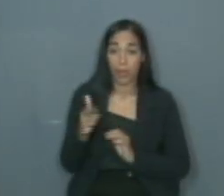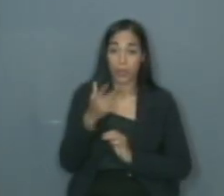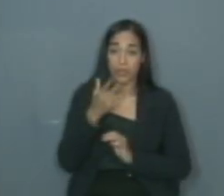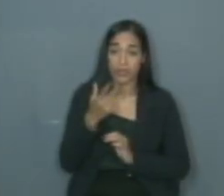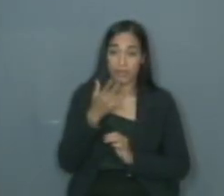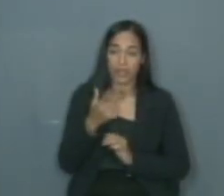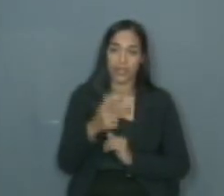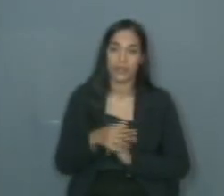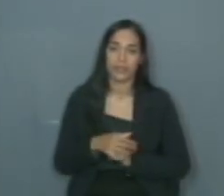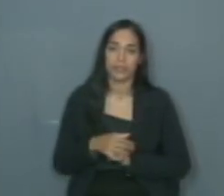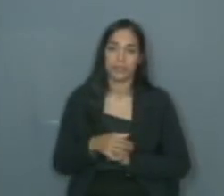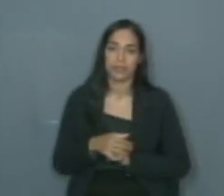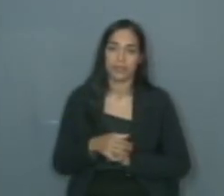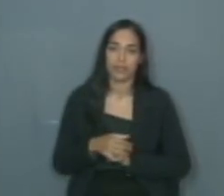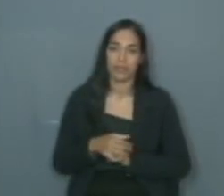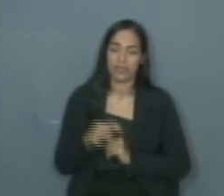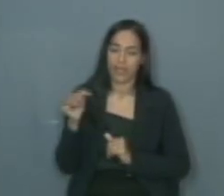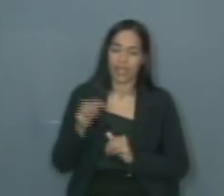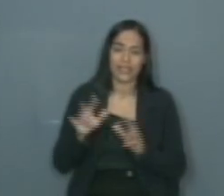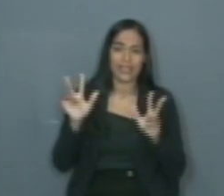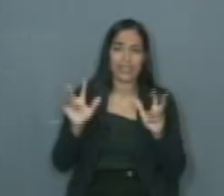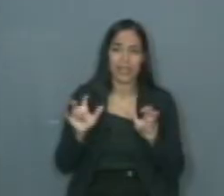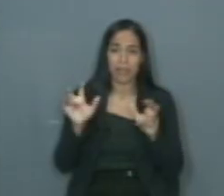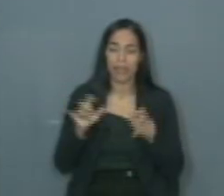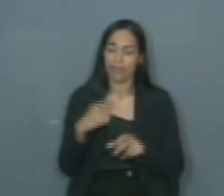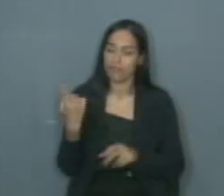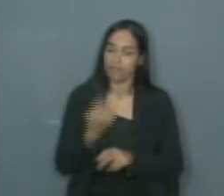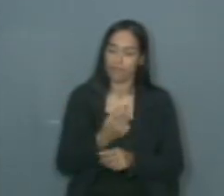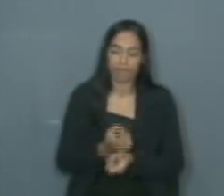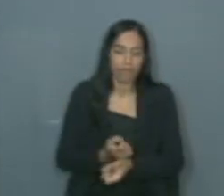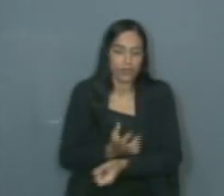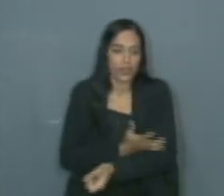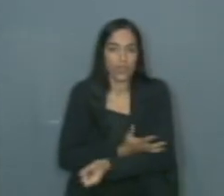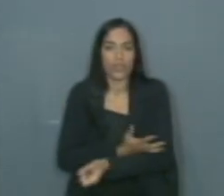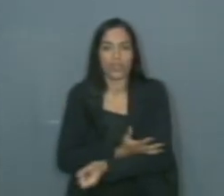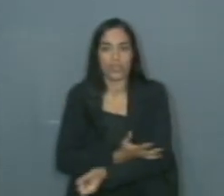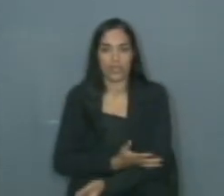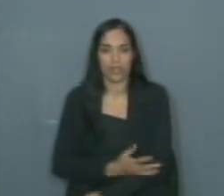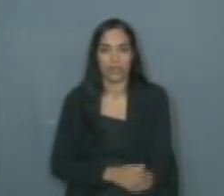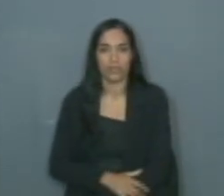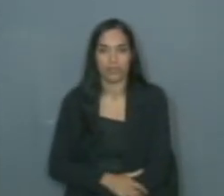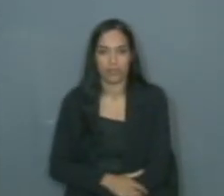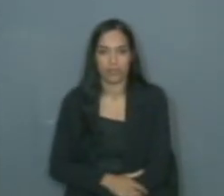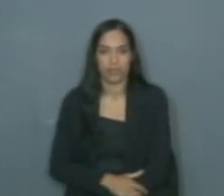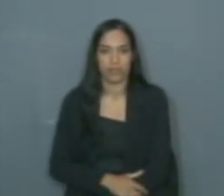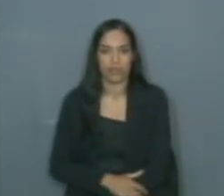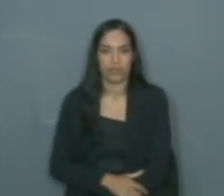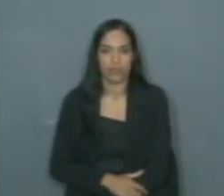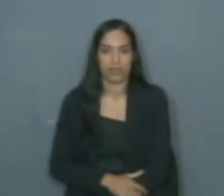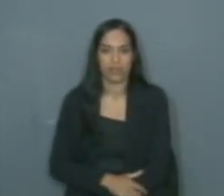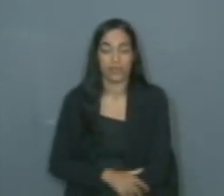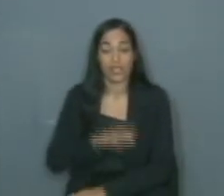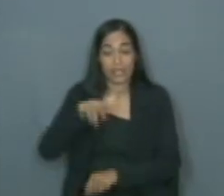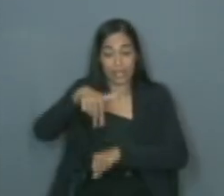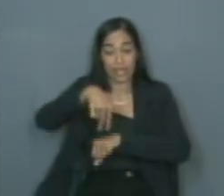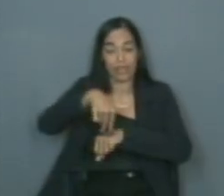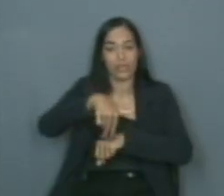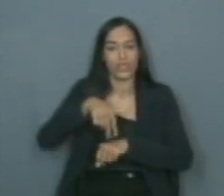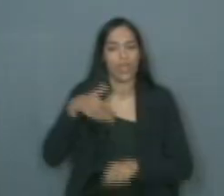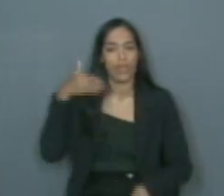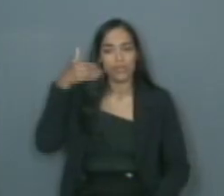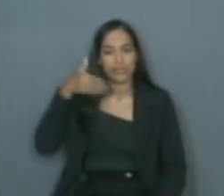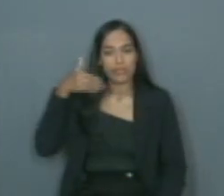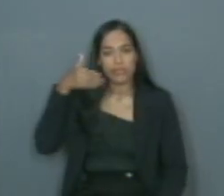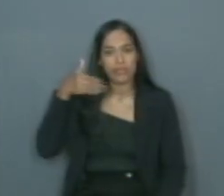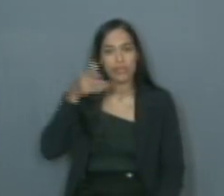mas essa temática muito nos emociona, nos deixa paralisados. Porque às vezes eu vejo nessa tribuna aqui discussões